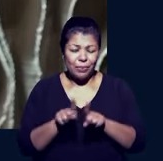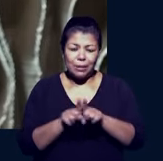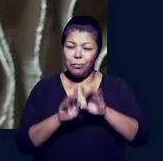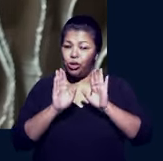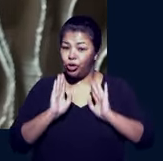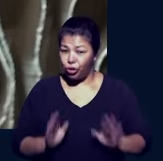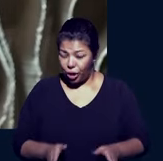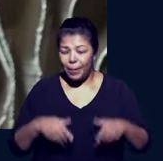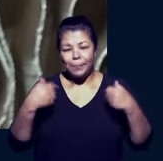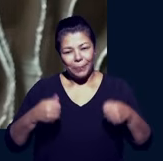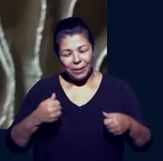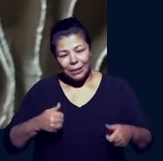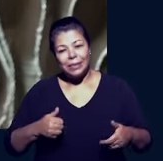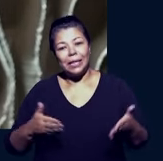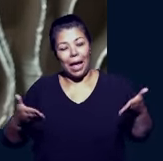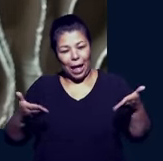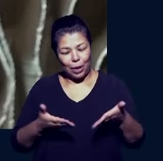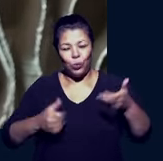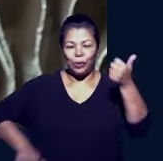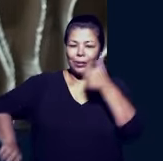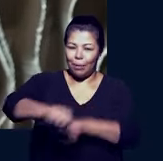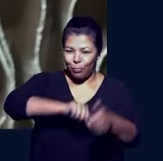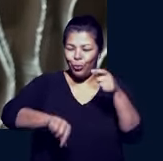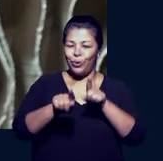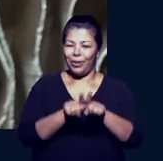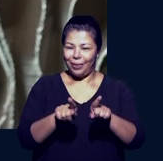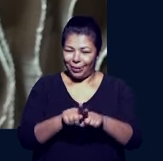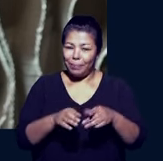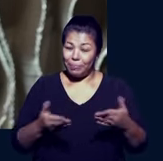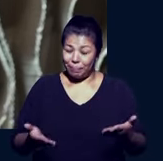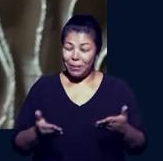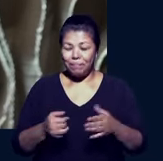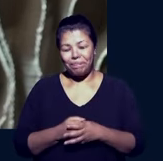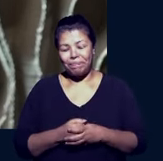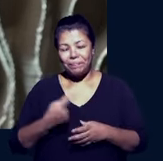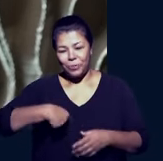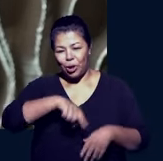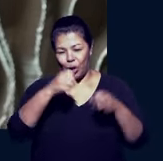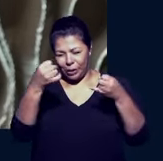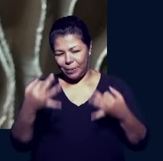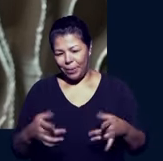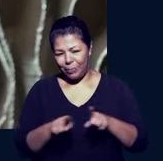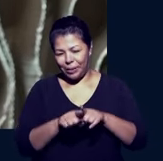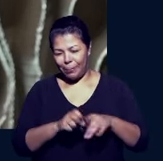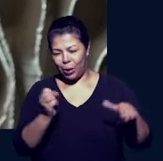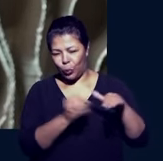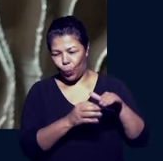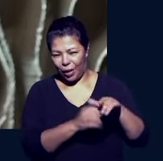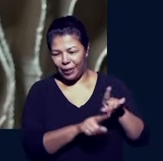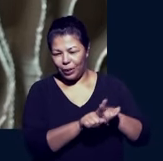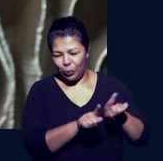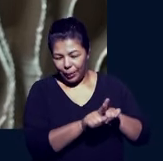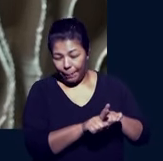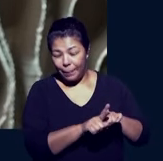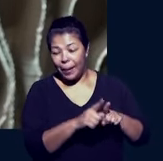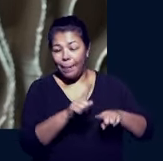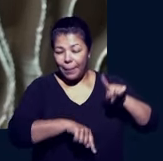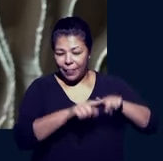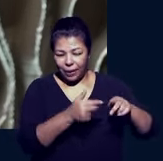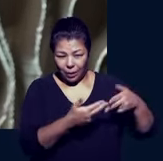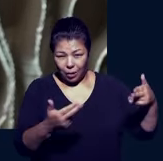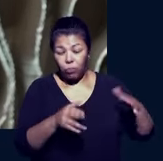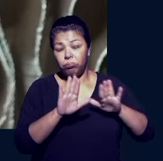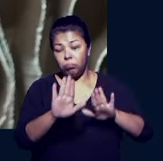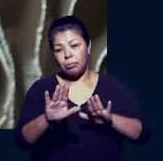quase metade da frota de tratores do Brasil né da armazenagem nós já falamos né E tem também a questão do mercado de crédito que eu acho que tá